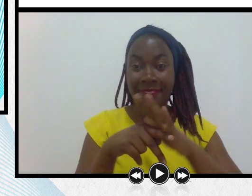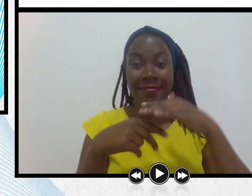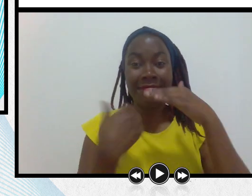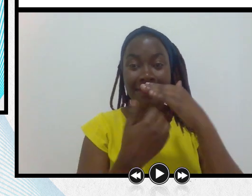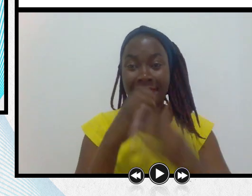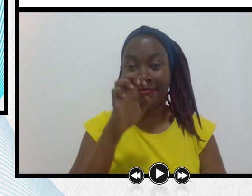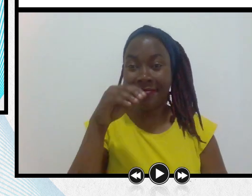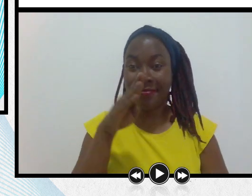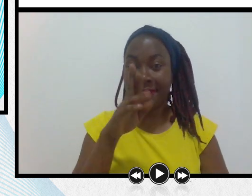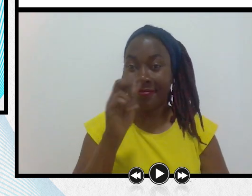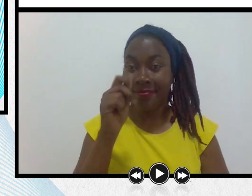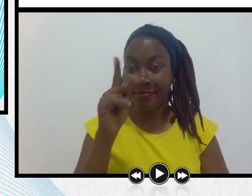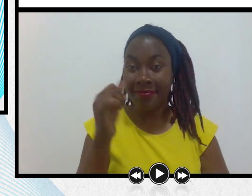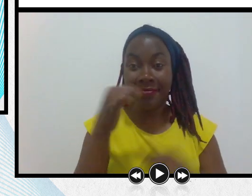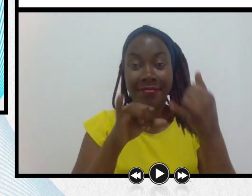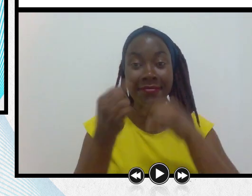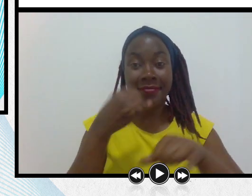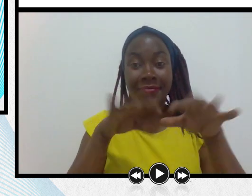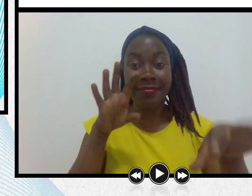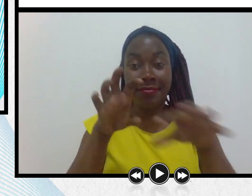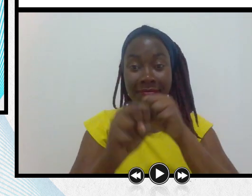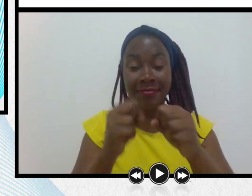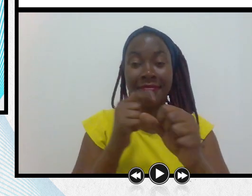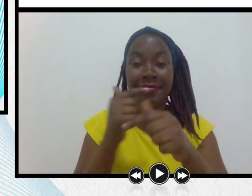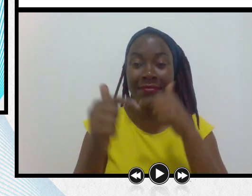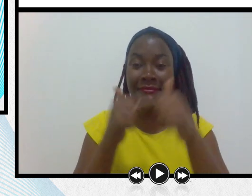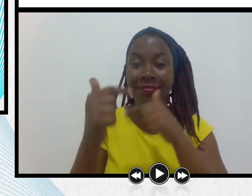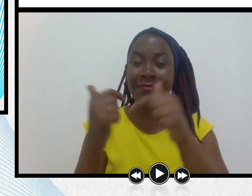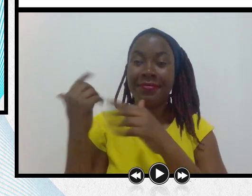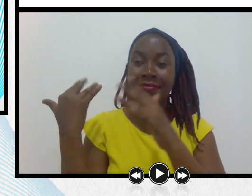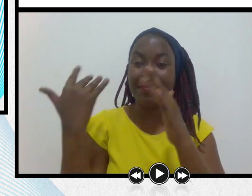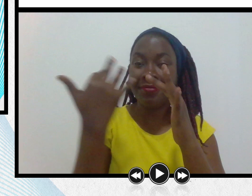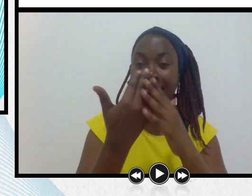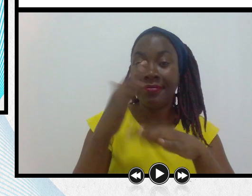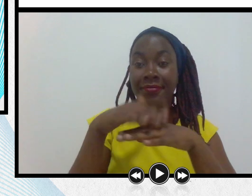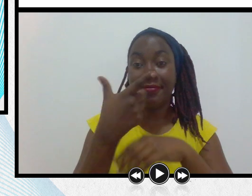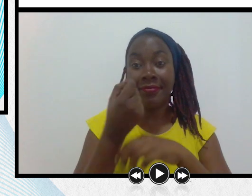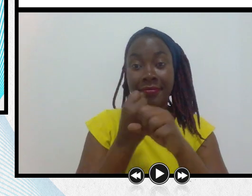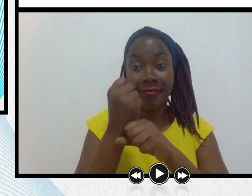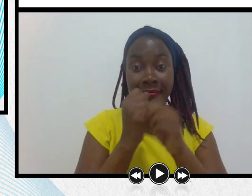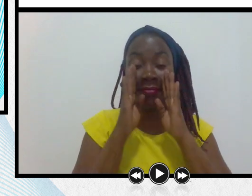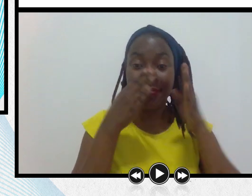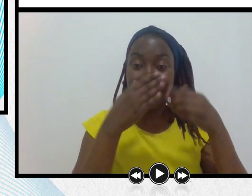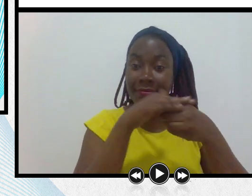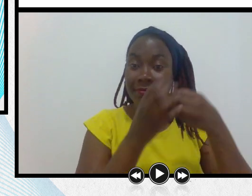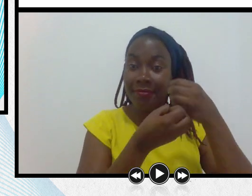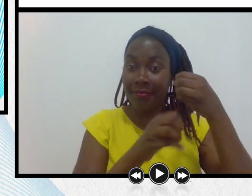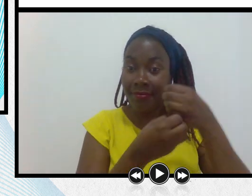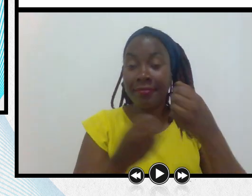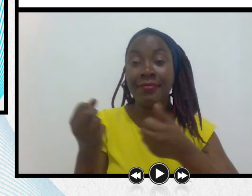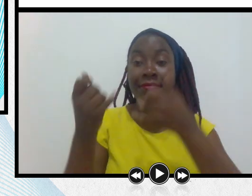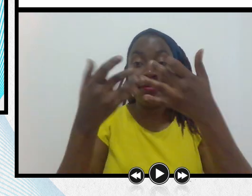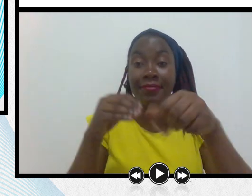Paulo. Sou químico de formação e trabalho há mais de 20 anos já com saneamento básico rural. Eu vou falar para vocês em